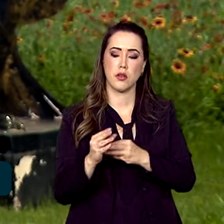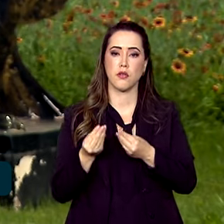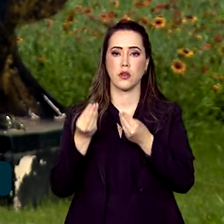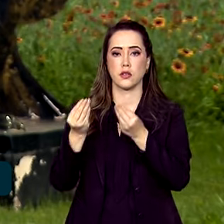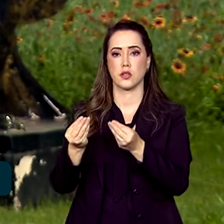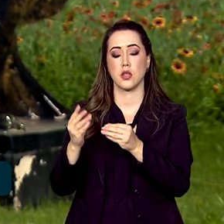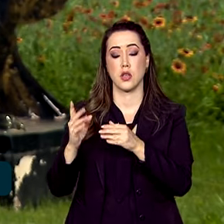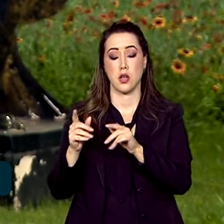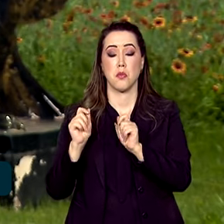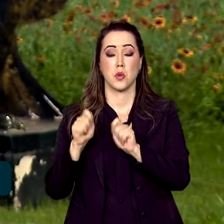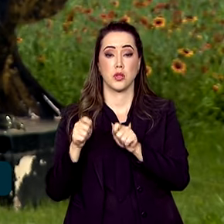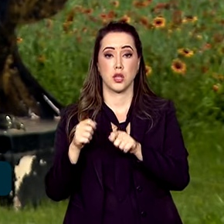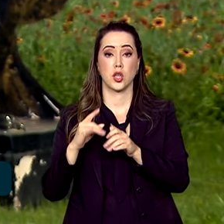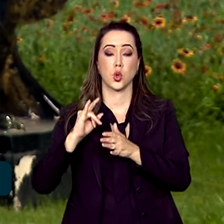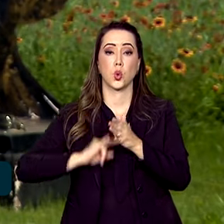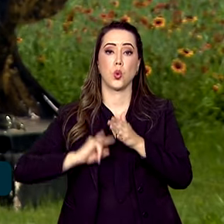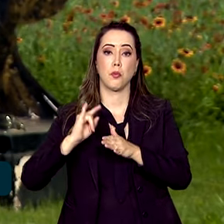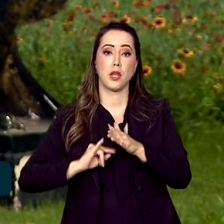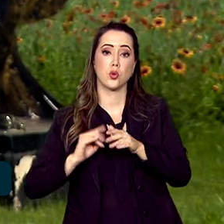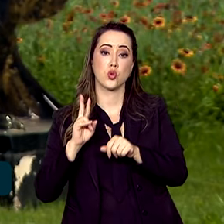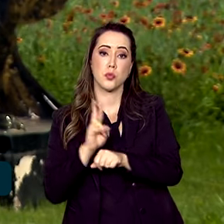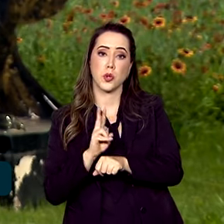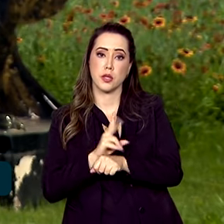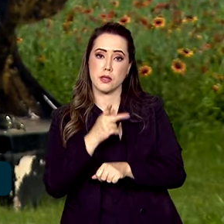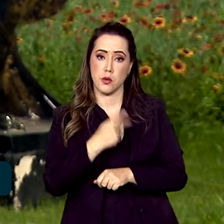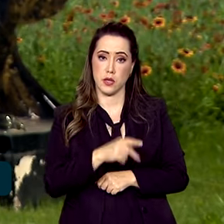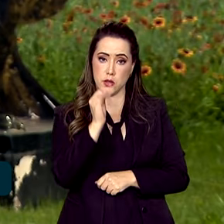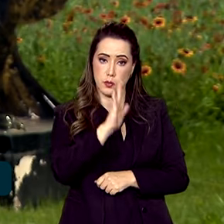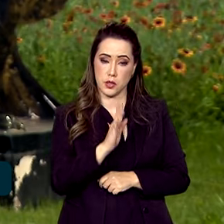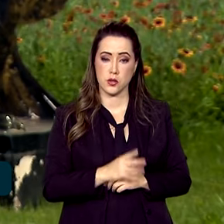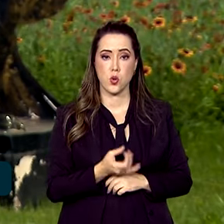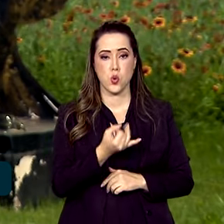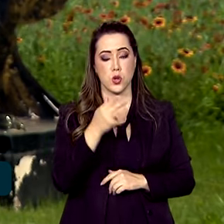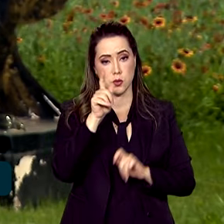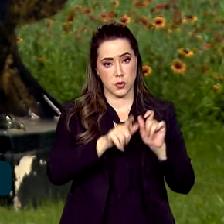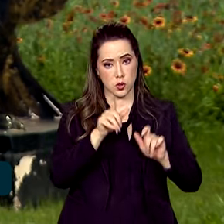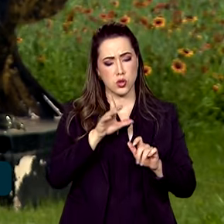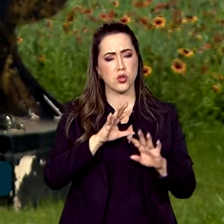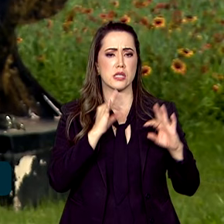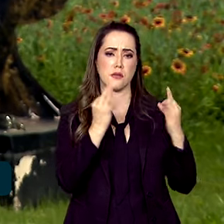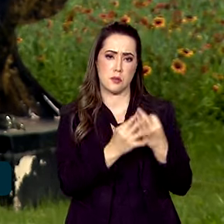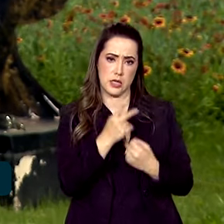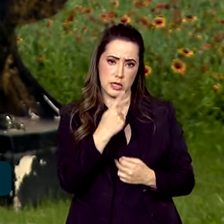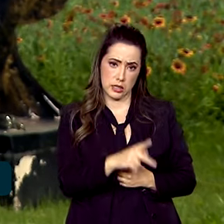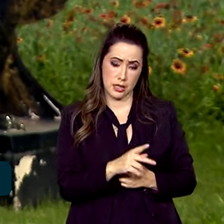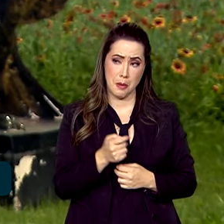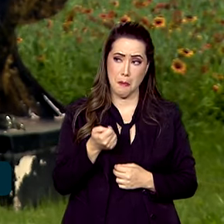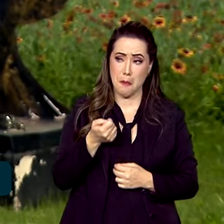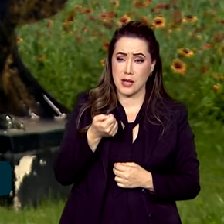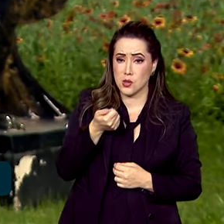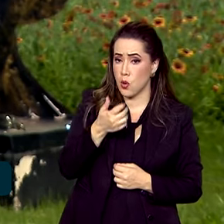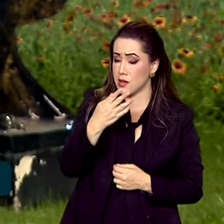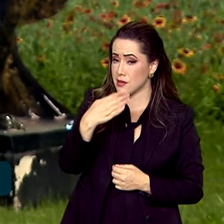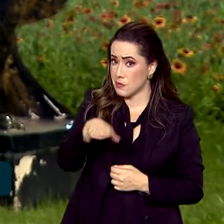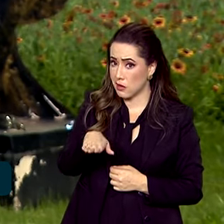de refugiados. Alguns brasileiros já têm destino certo por terem familiares, mas quase